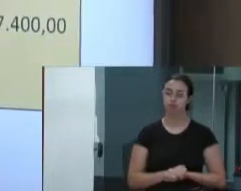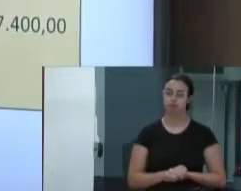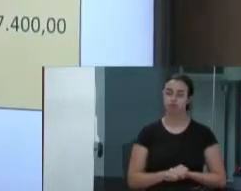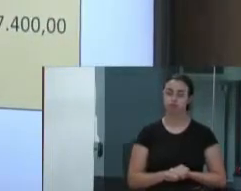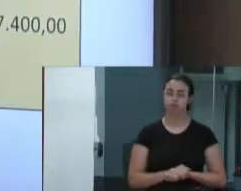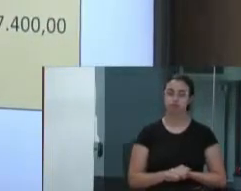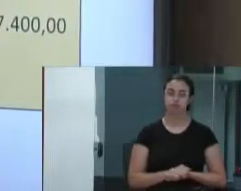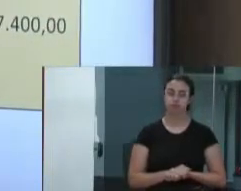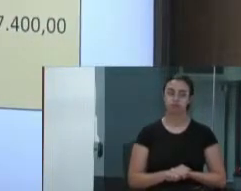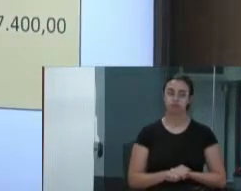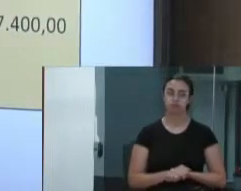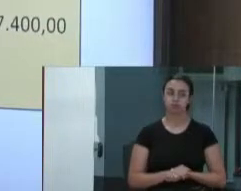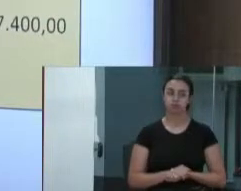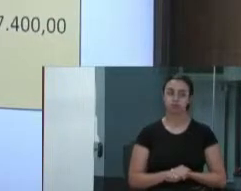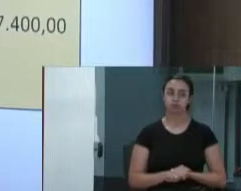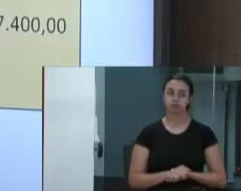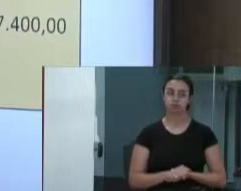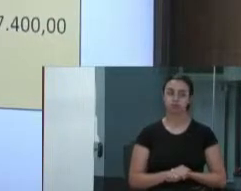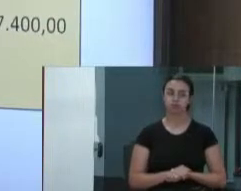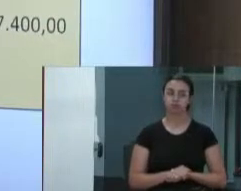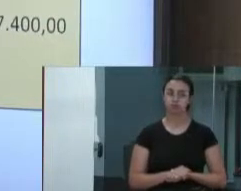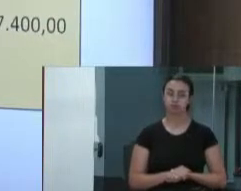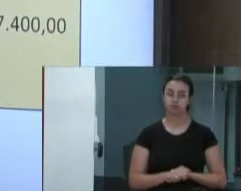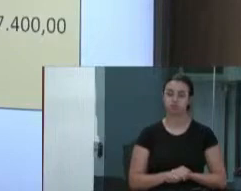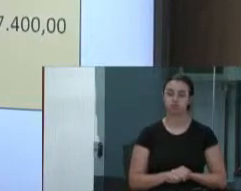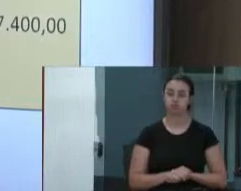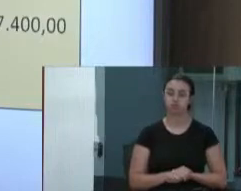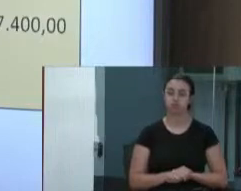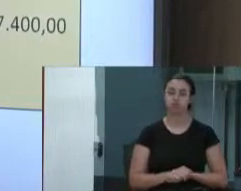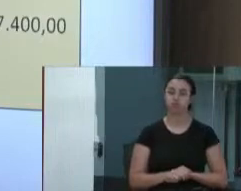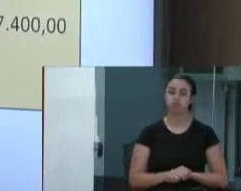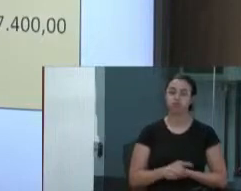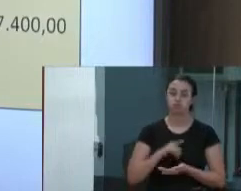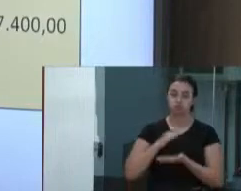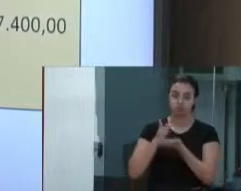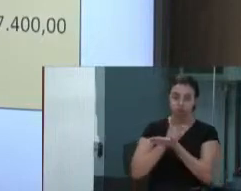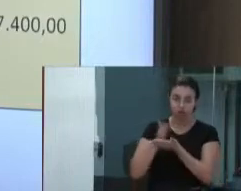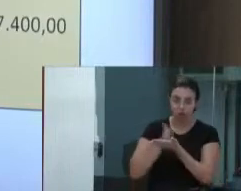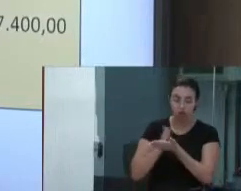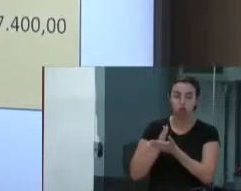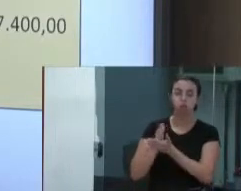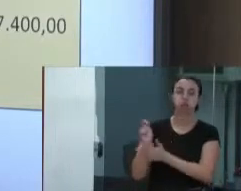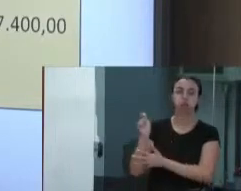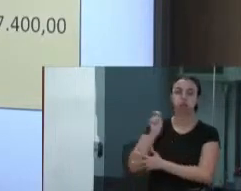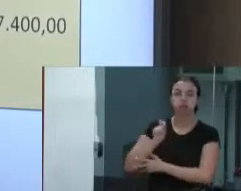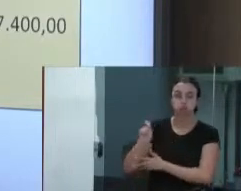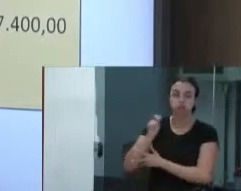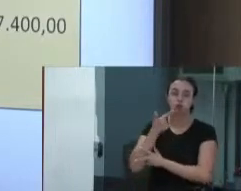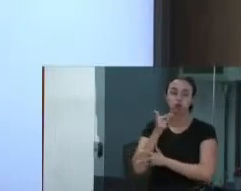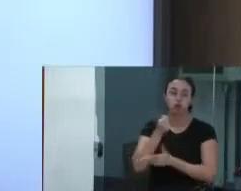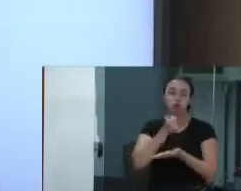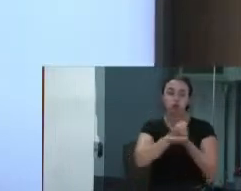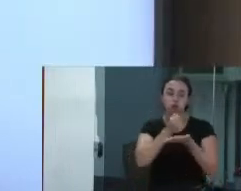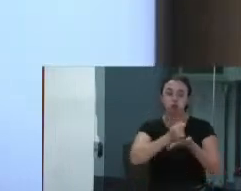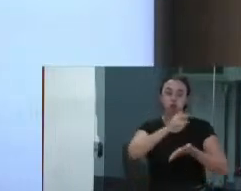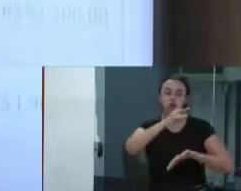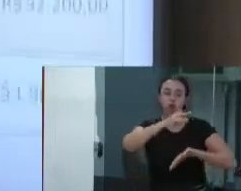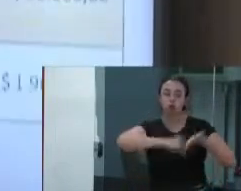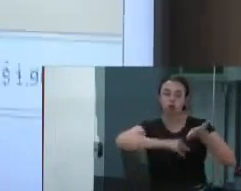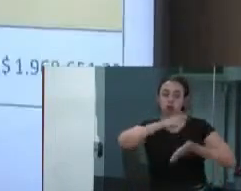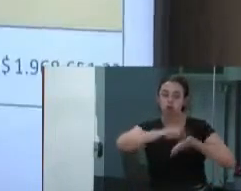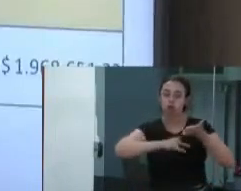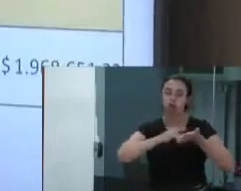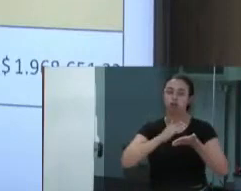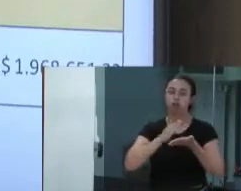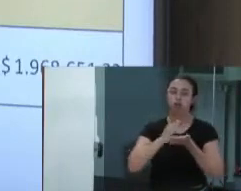Vila de Nazaré, Sociedade São Vicente Paula, que aqui a gente tem alguns que não estão lá no termo de colaboração, porque não executa serviço continuado, né? Às